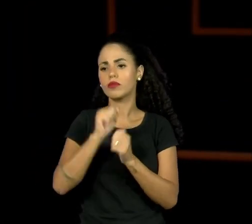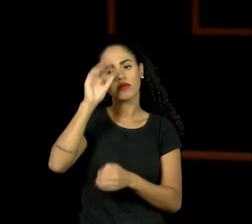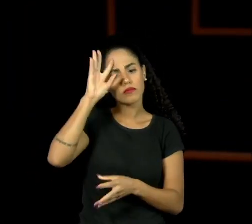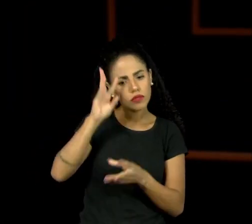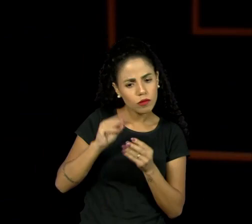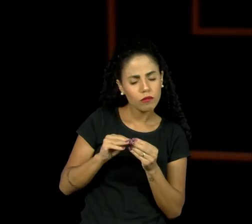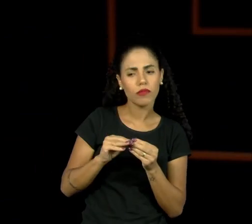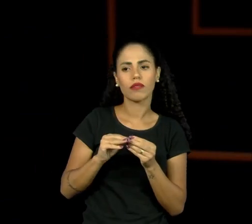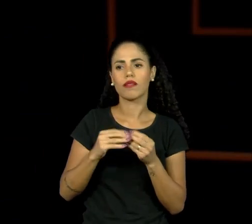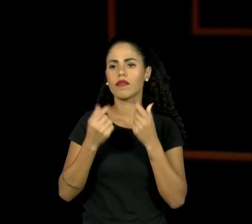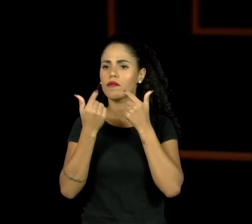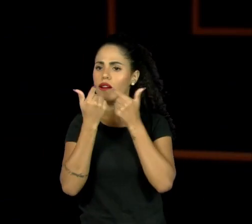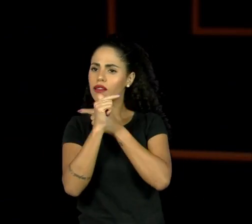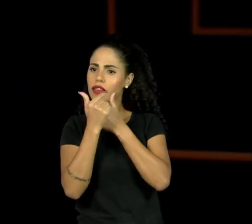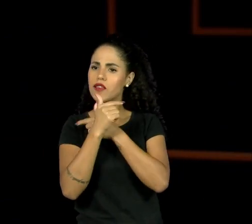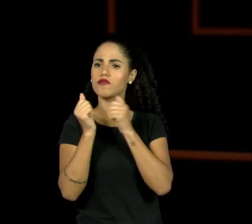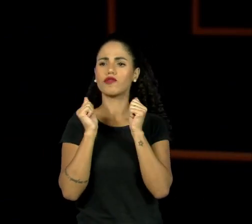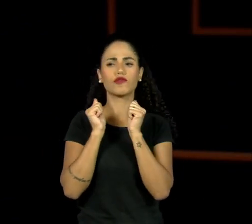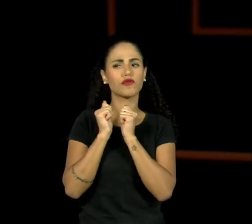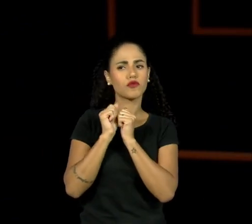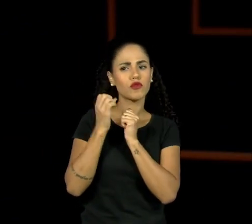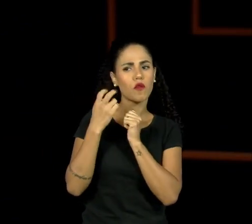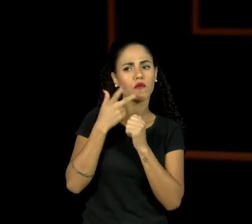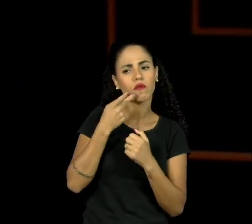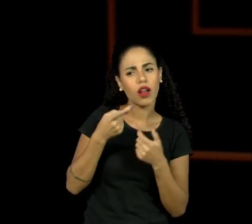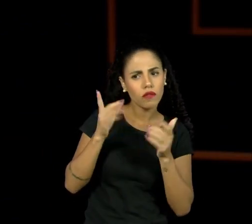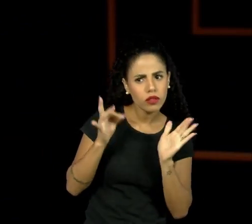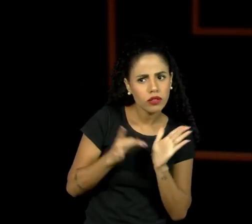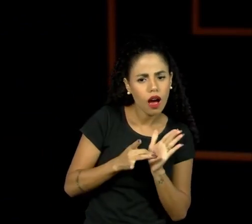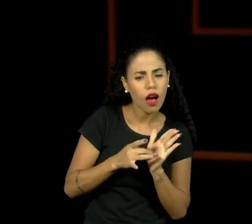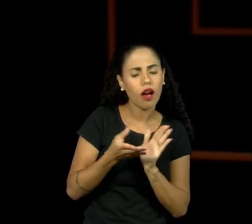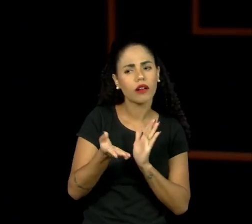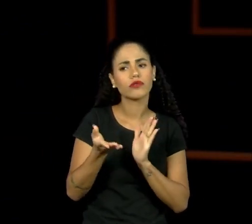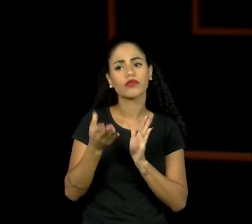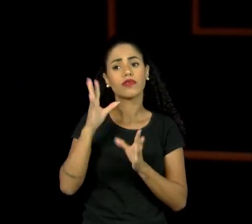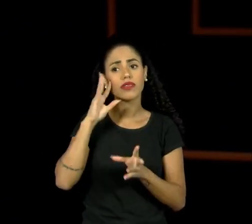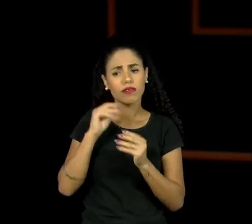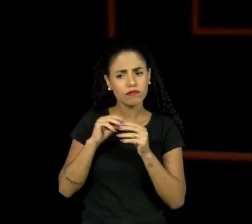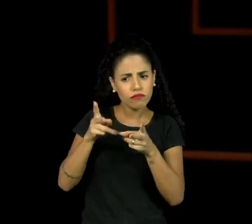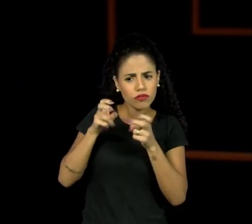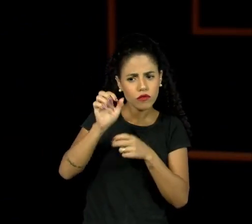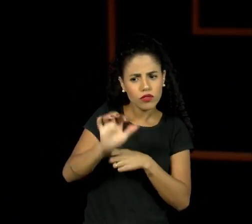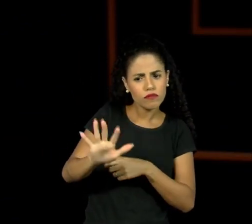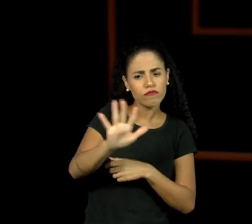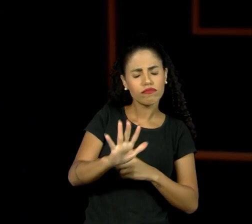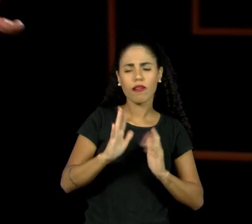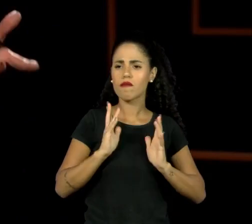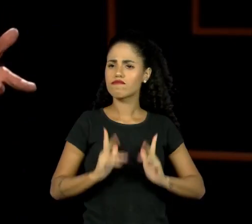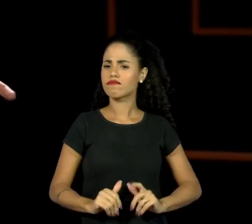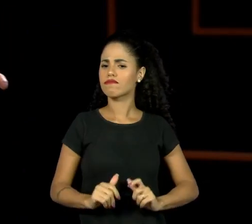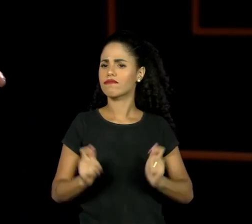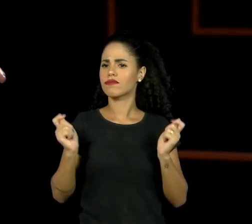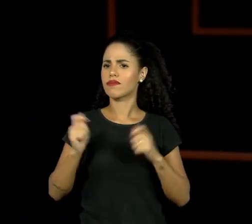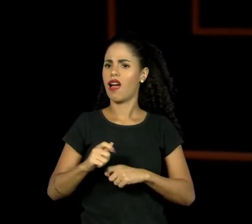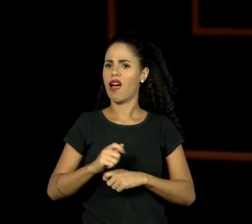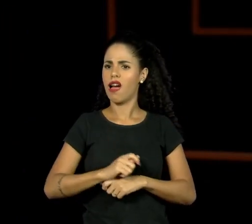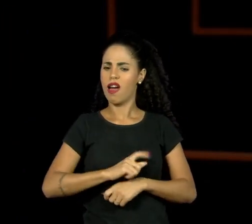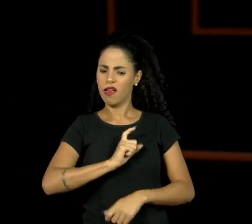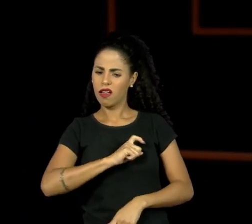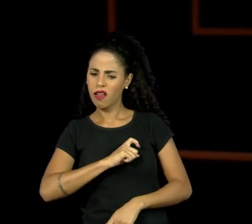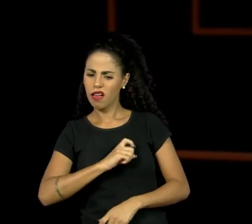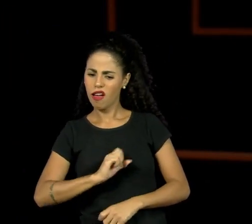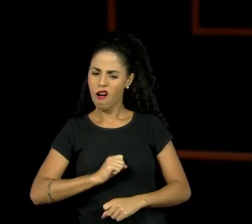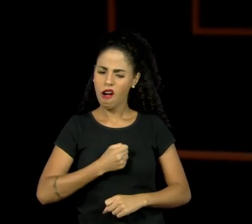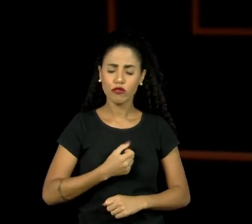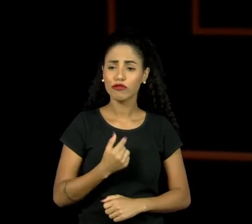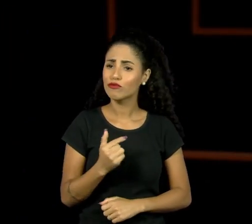vão dar risada, vão achar uma hora que você está louco demais ou está louca demais, mas que vão entender que você é pura, que você é puro, que você não tem ódio no coração. E